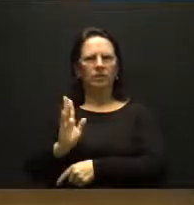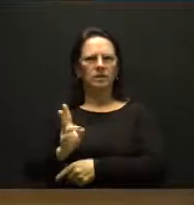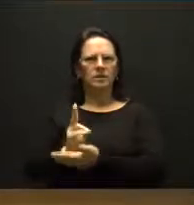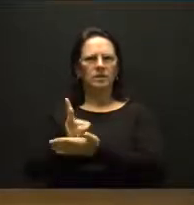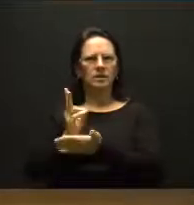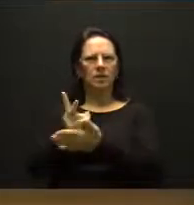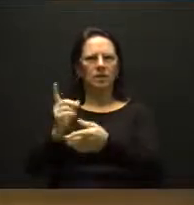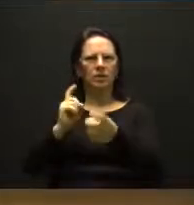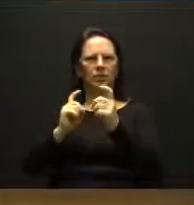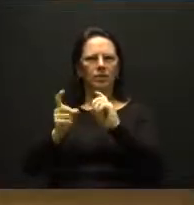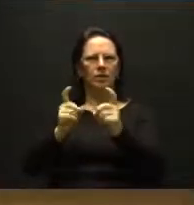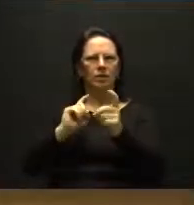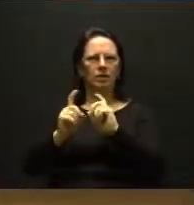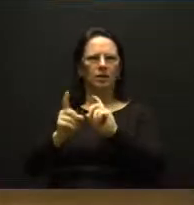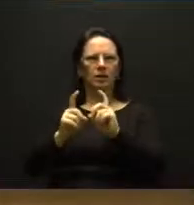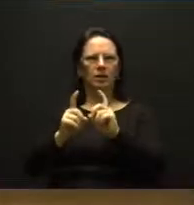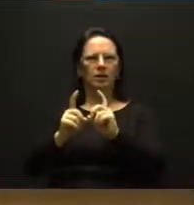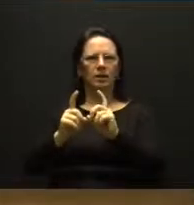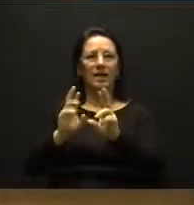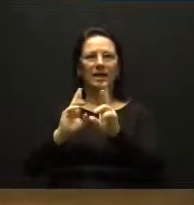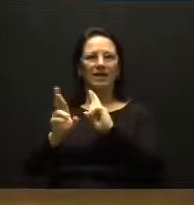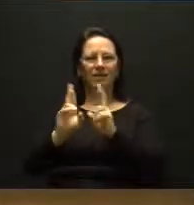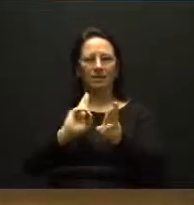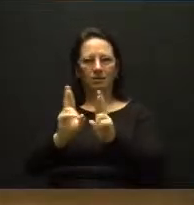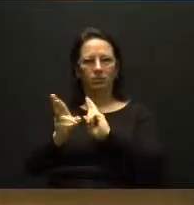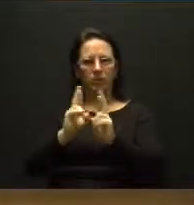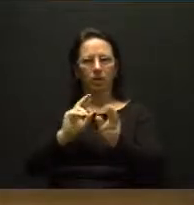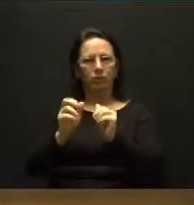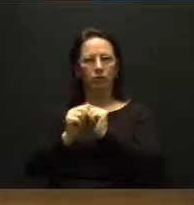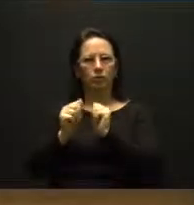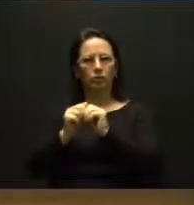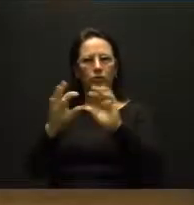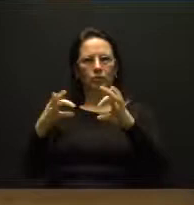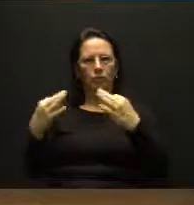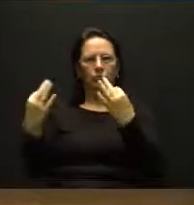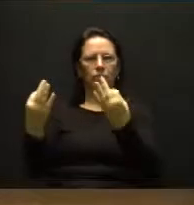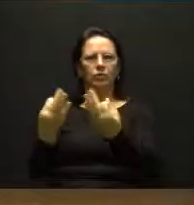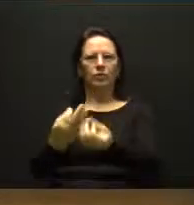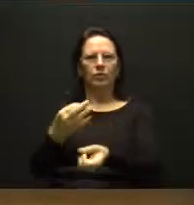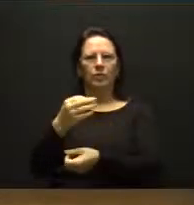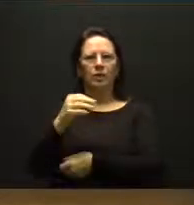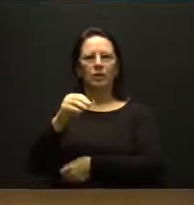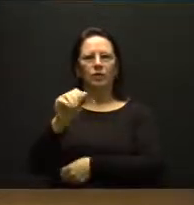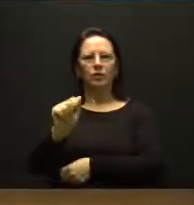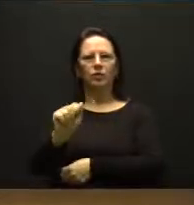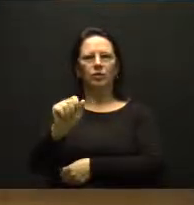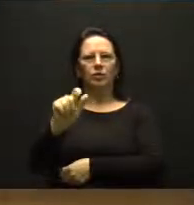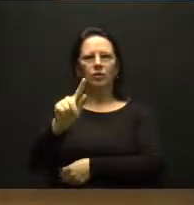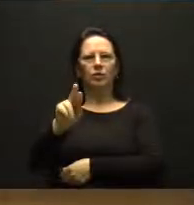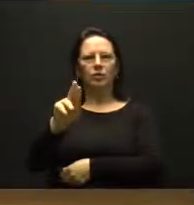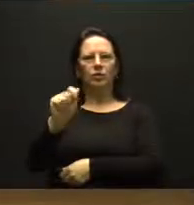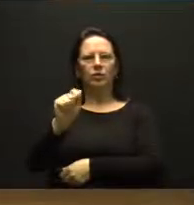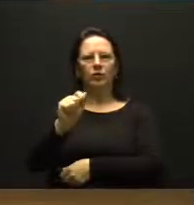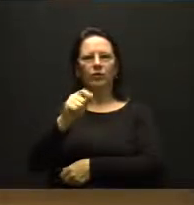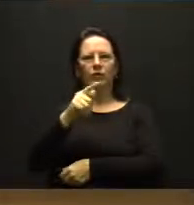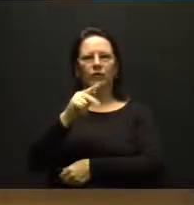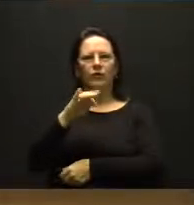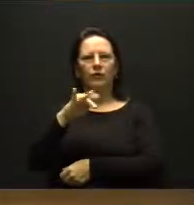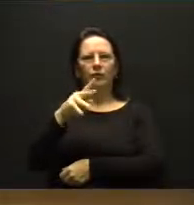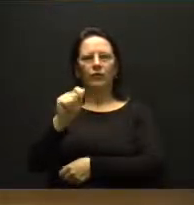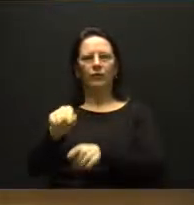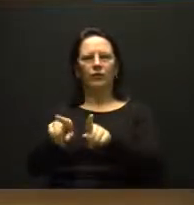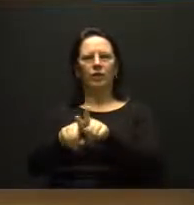pela sociedade de melhoramentos do bairro água fria já desde 2007 que começou